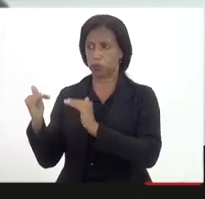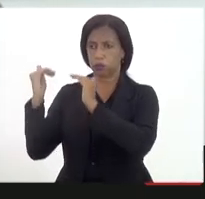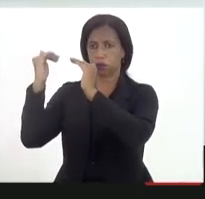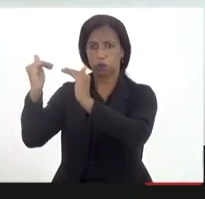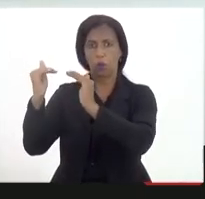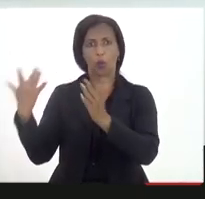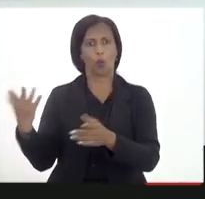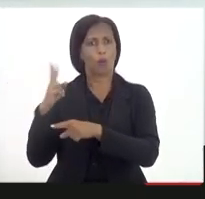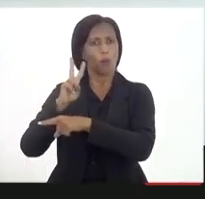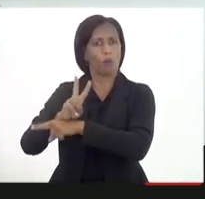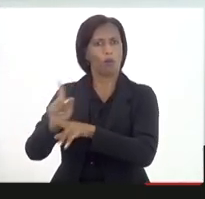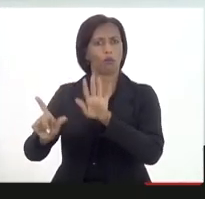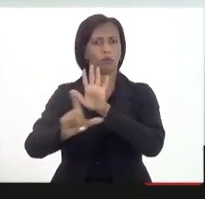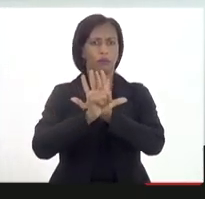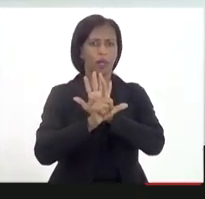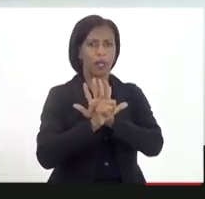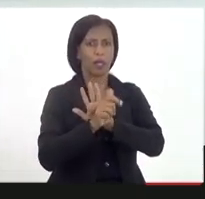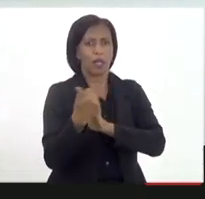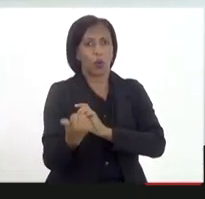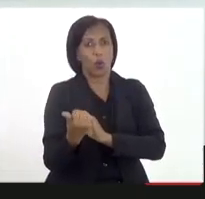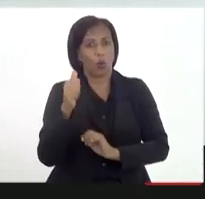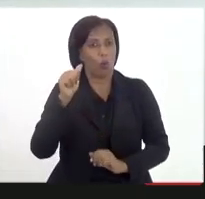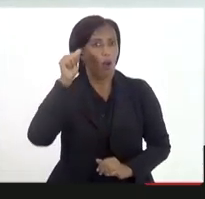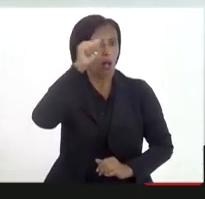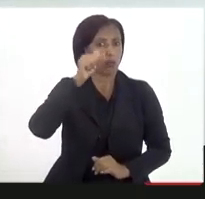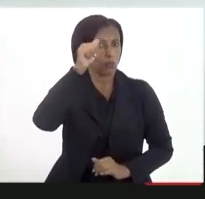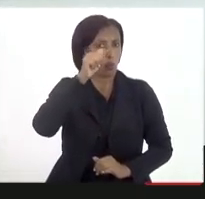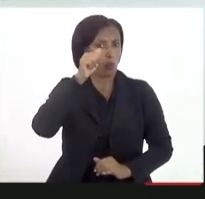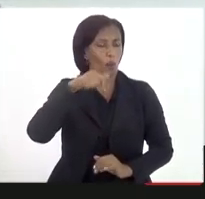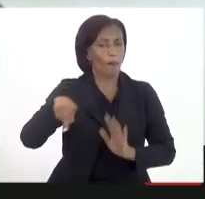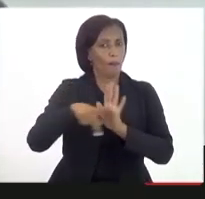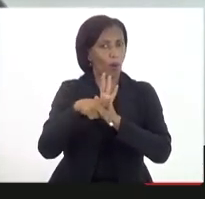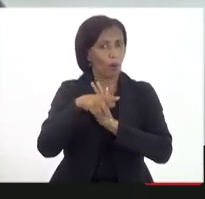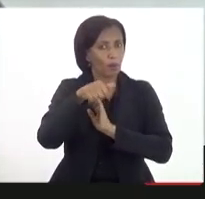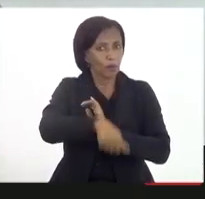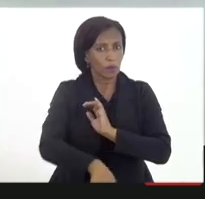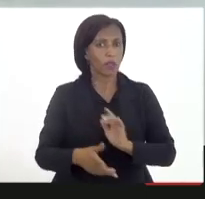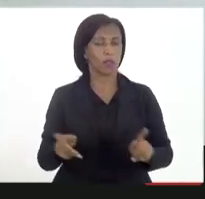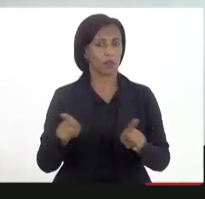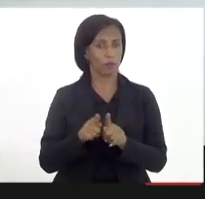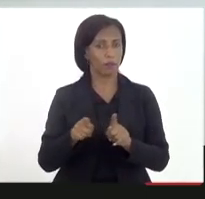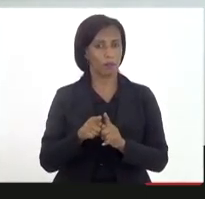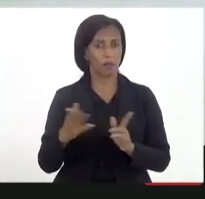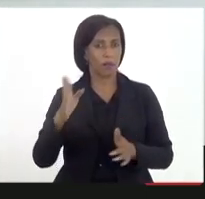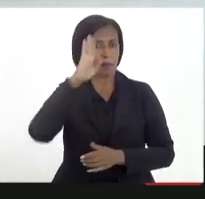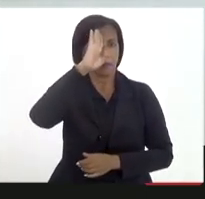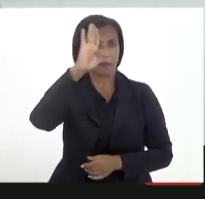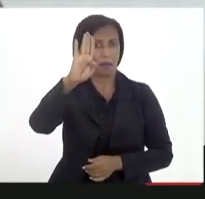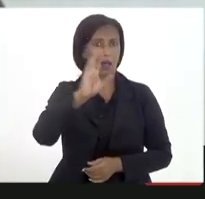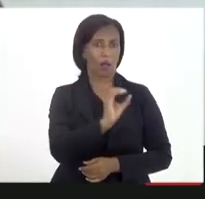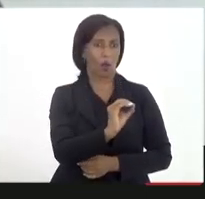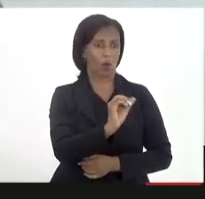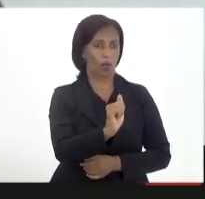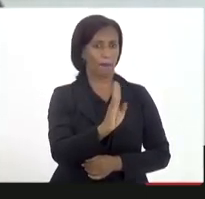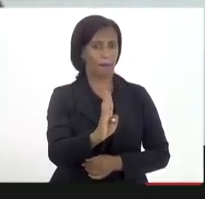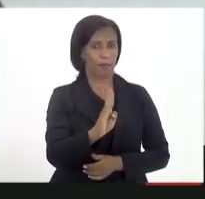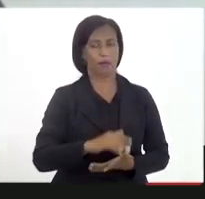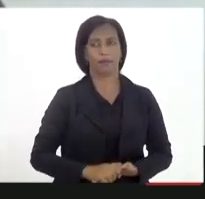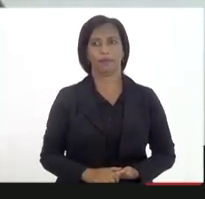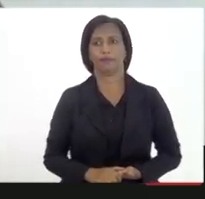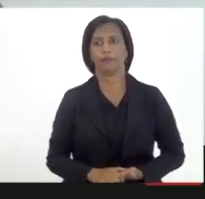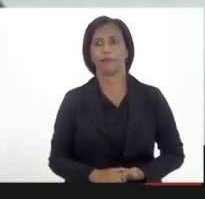como uma região da Lei como um ator nesse nessa prestação jurisdicional também mas fundamental a presença da OAB o